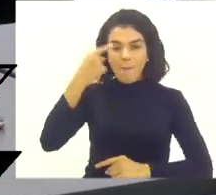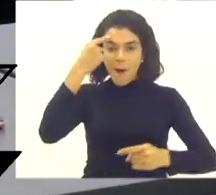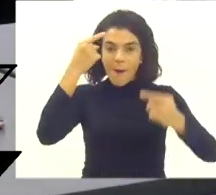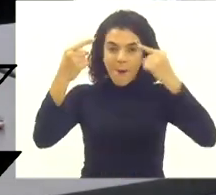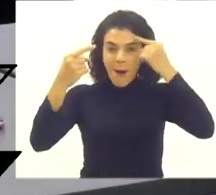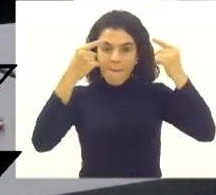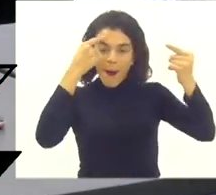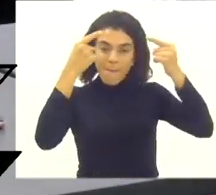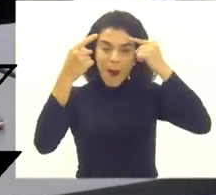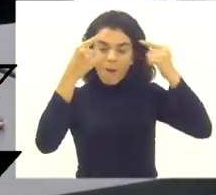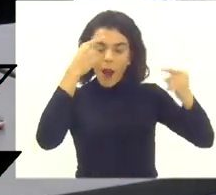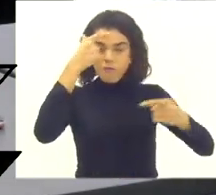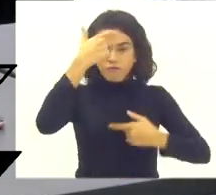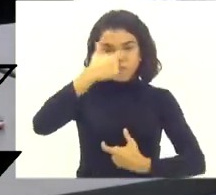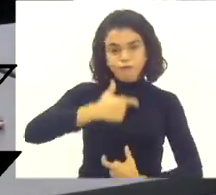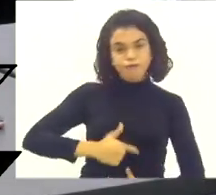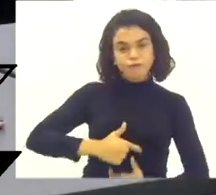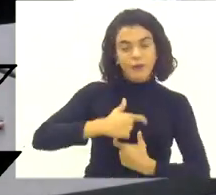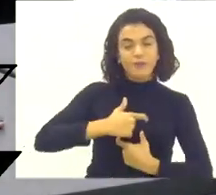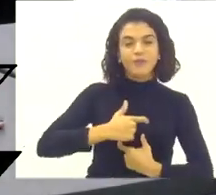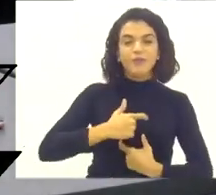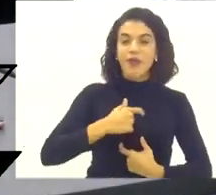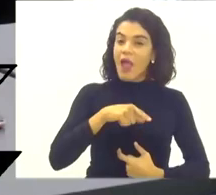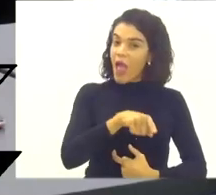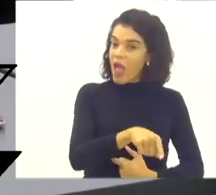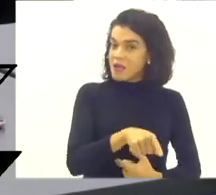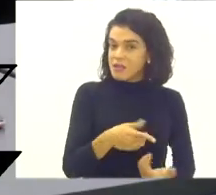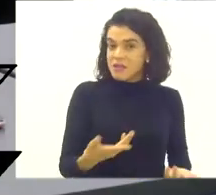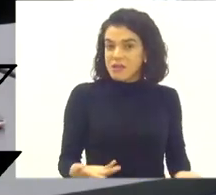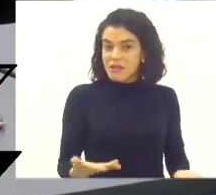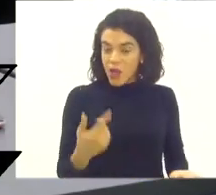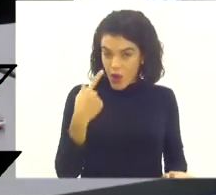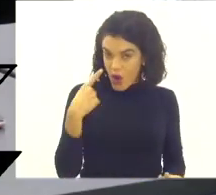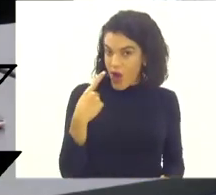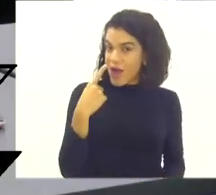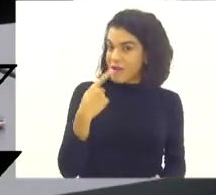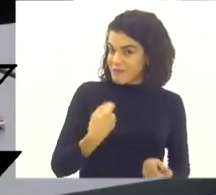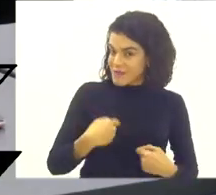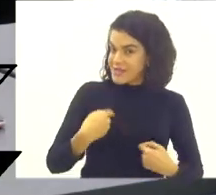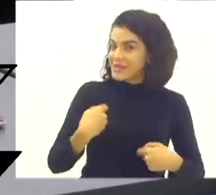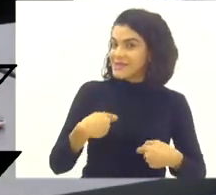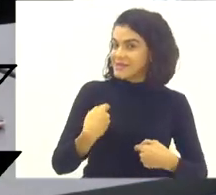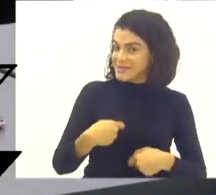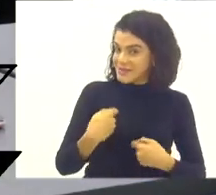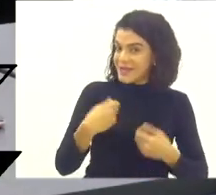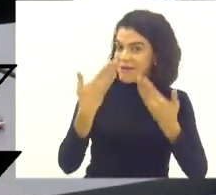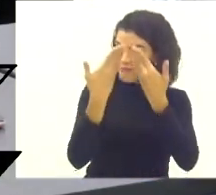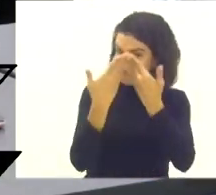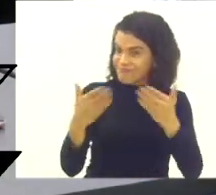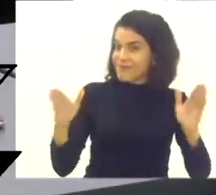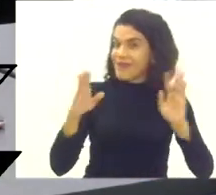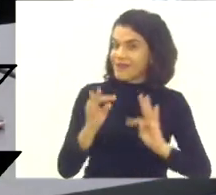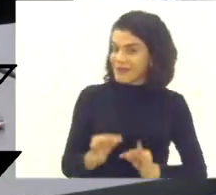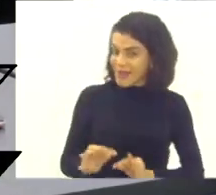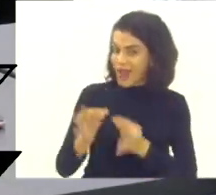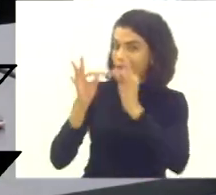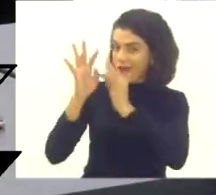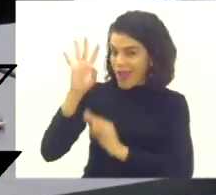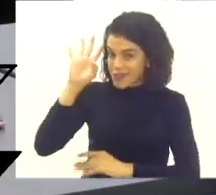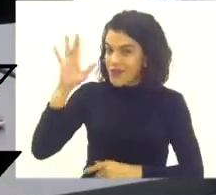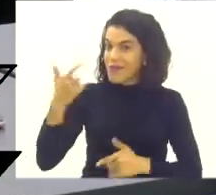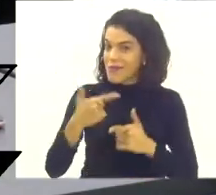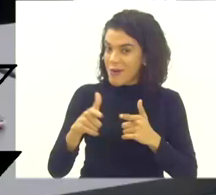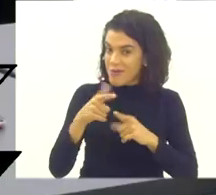e a personalidade é que ela criou foi essa ou seja precisamos desmistificar a ideia de que a tecnologia vai resolver